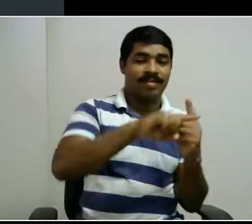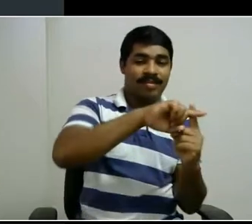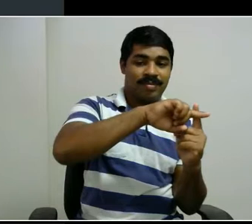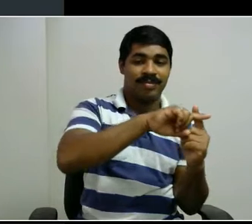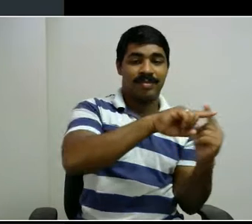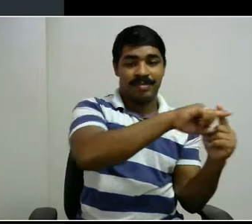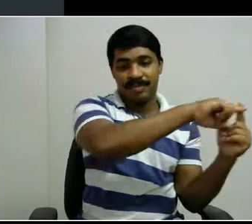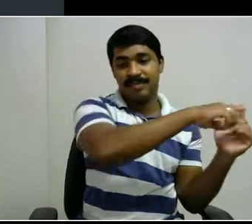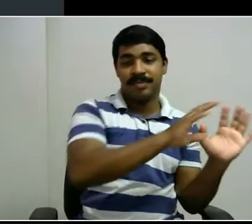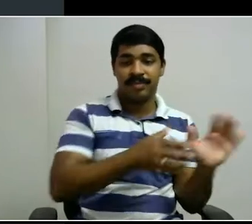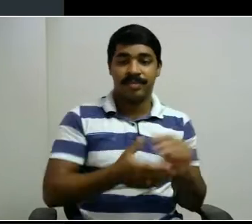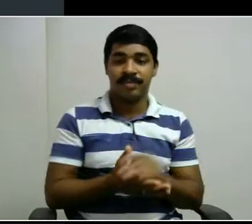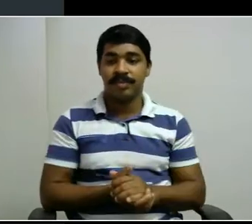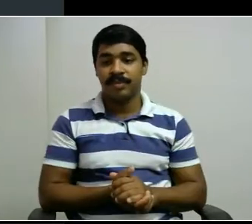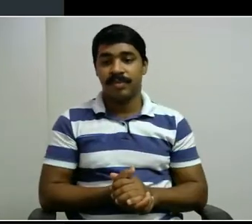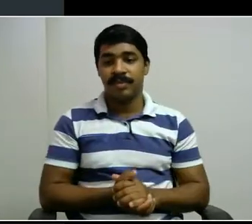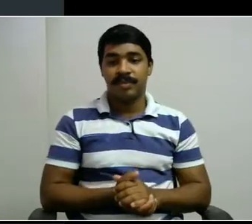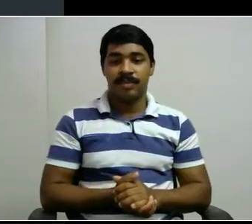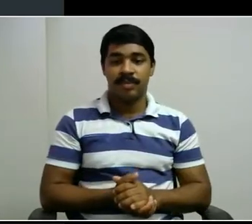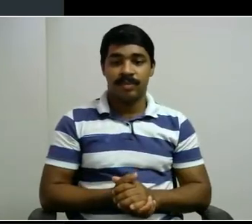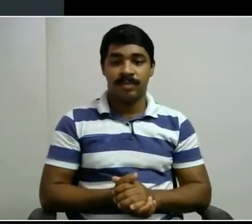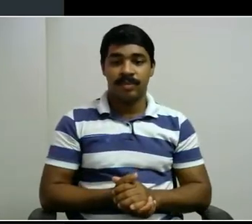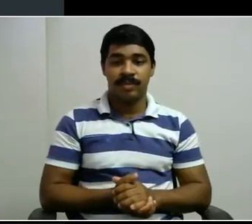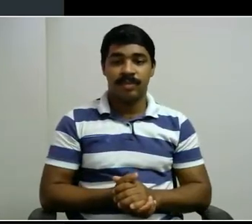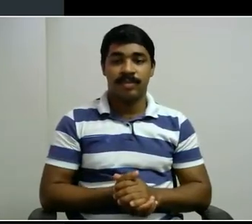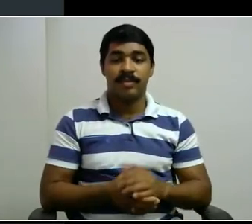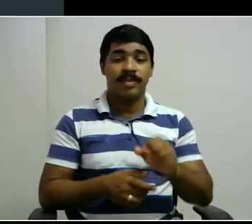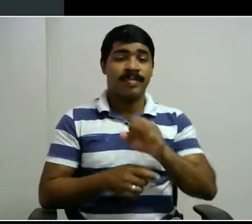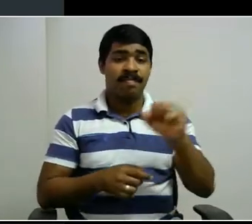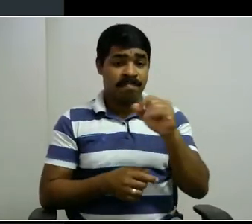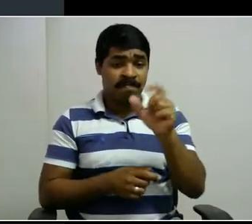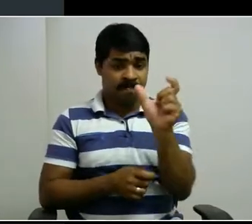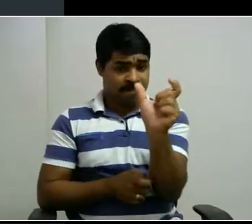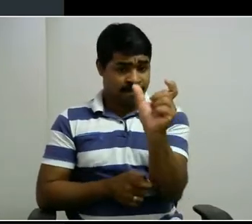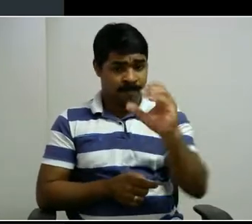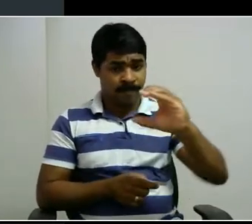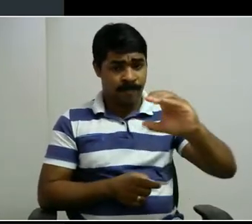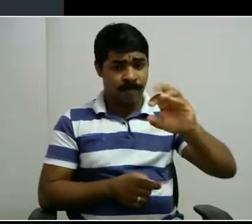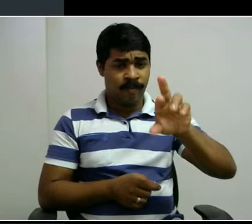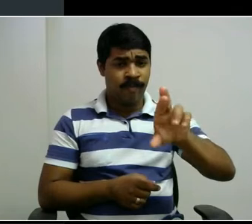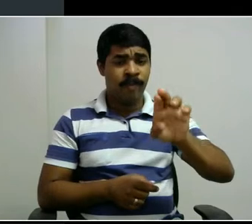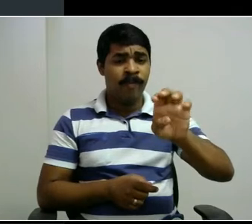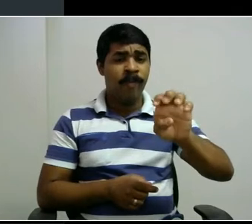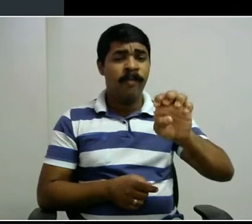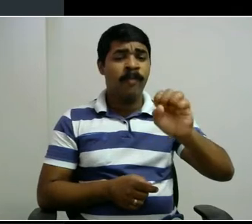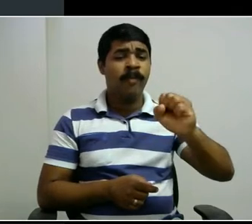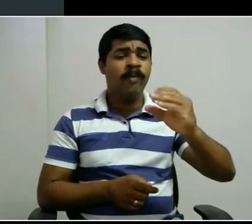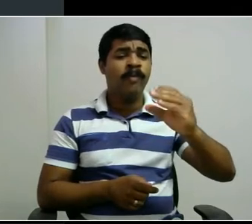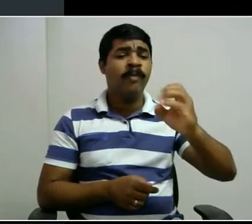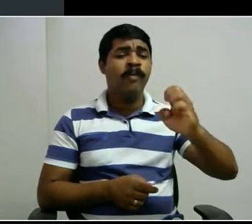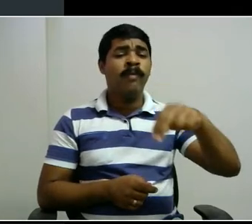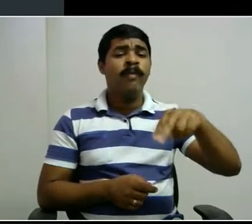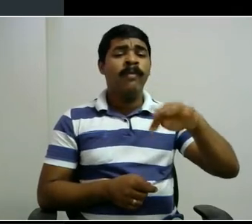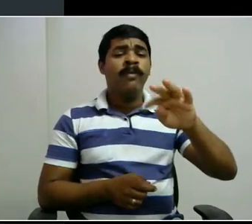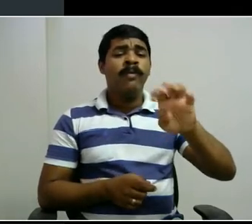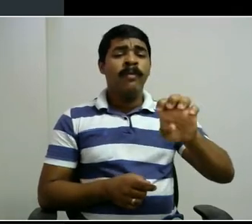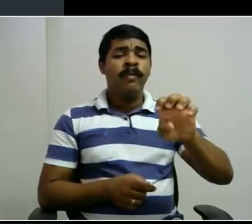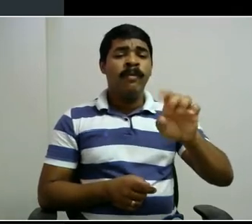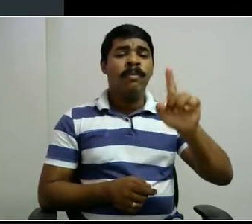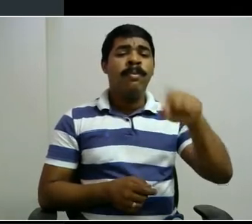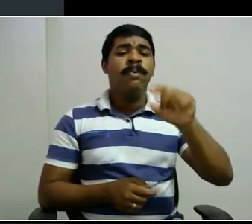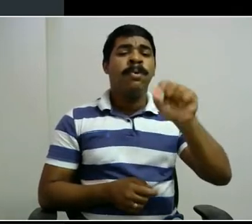está crescendo. Né? Se ela está crescendo, o comportamento dela é assim. Ó, ela vai assim. Né? Ela é decrescente se ela viesse caindo.